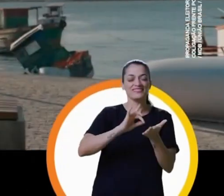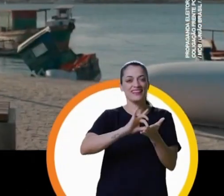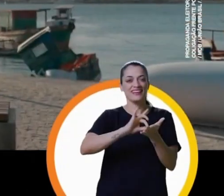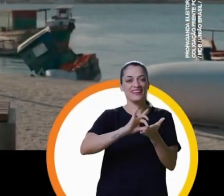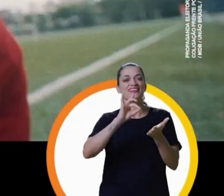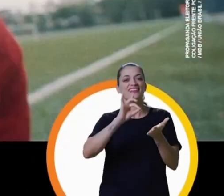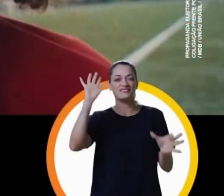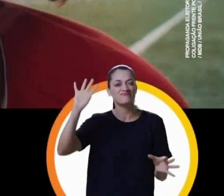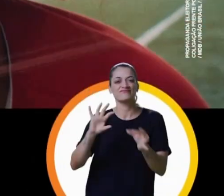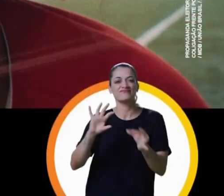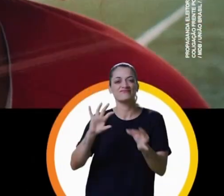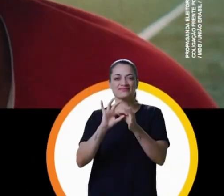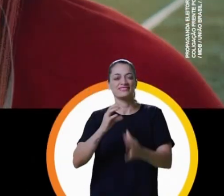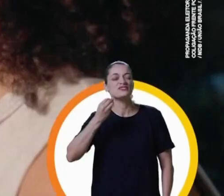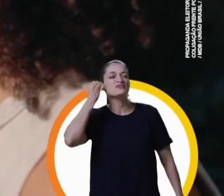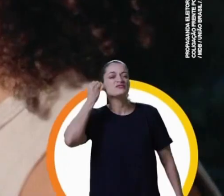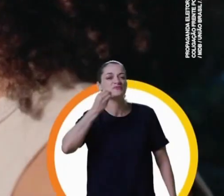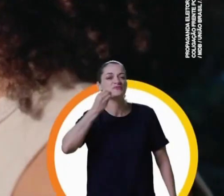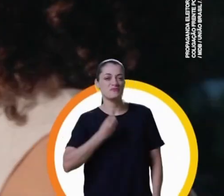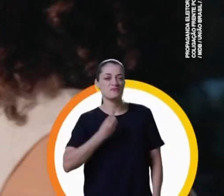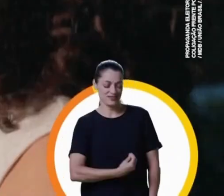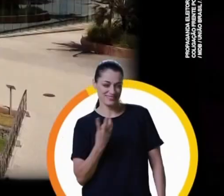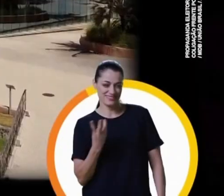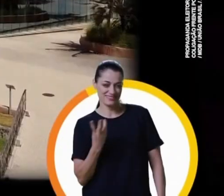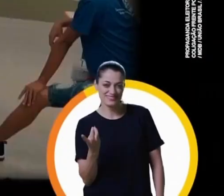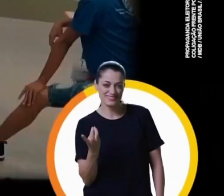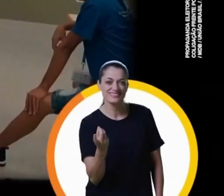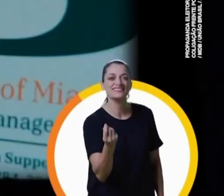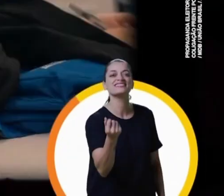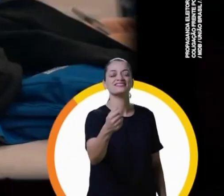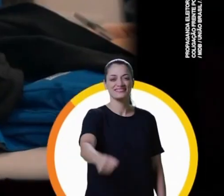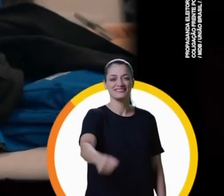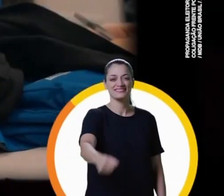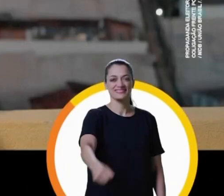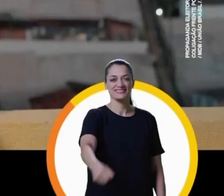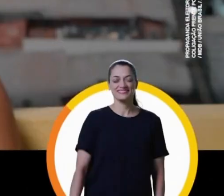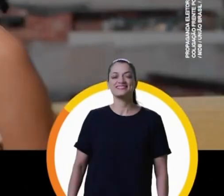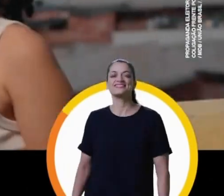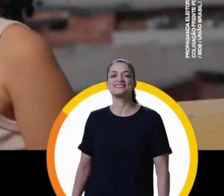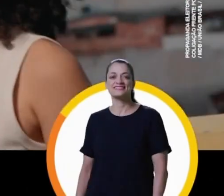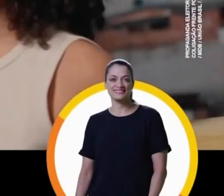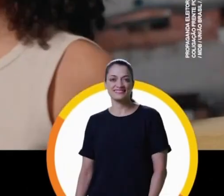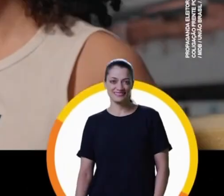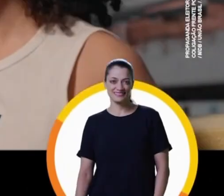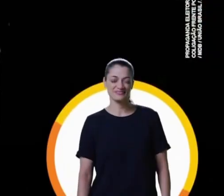faz o impossível. Yes, the best experience of my life.